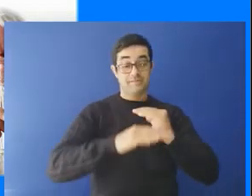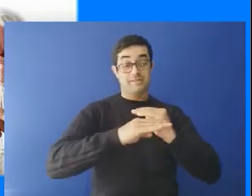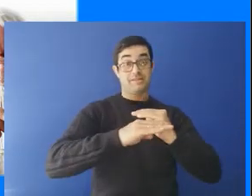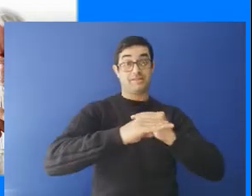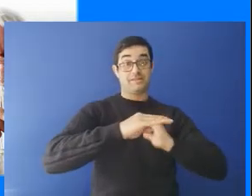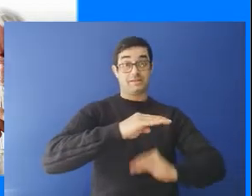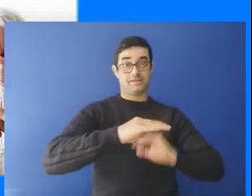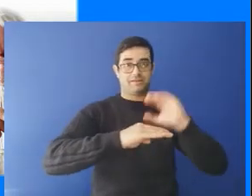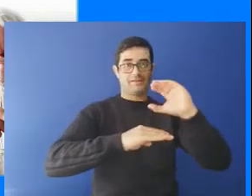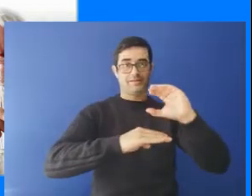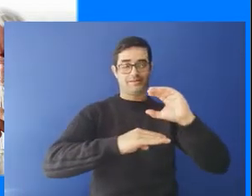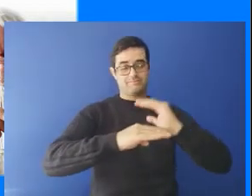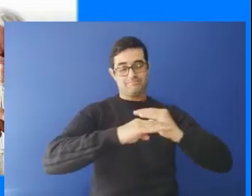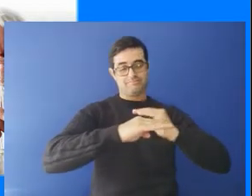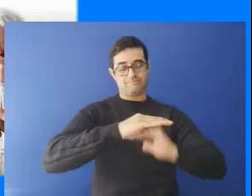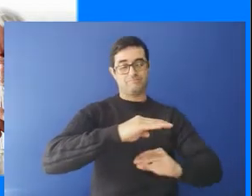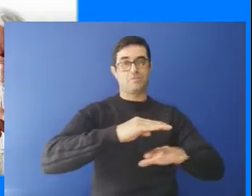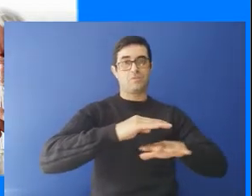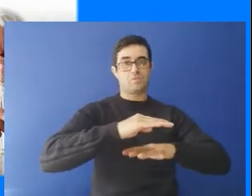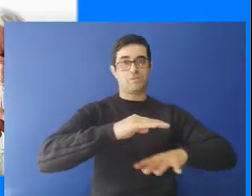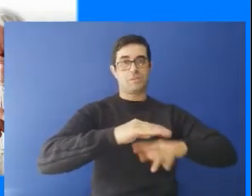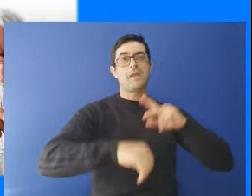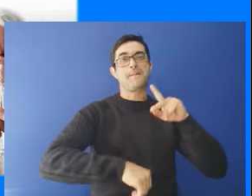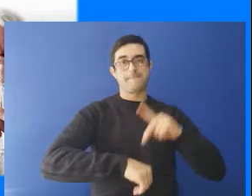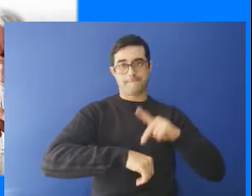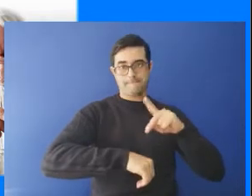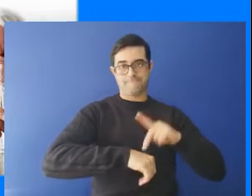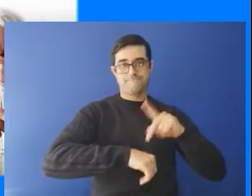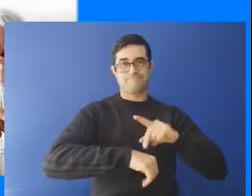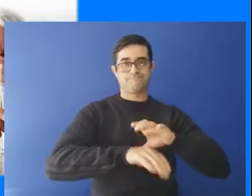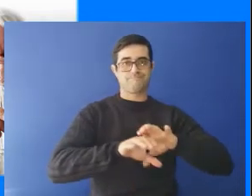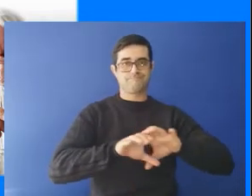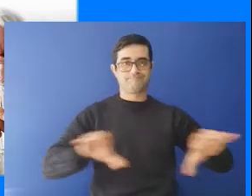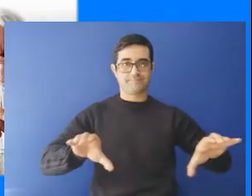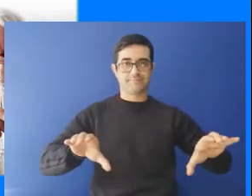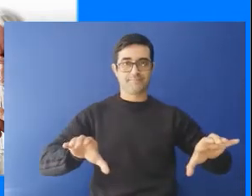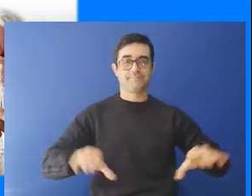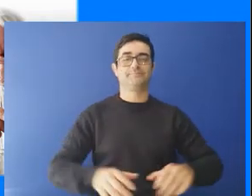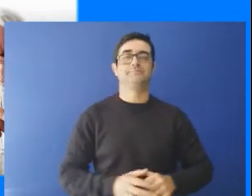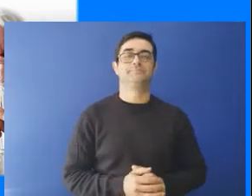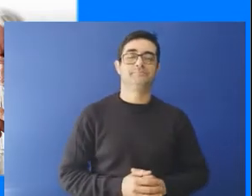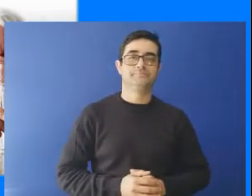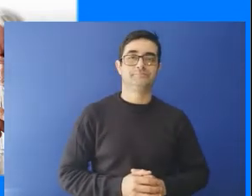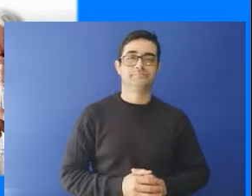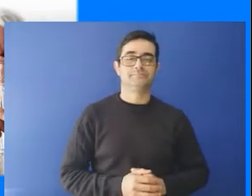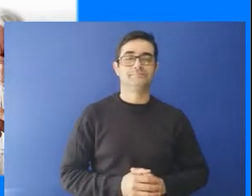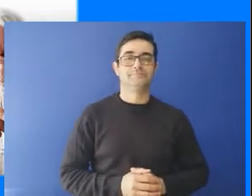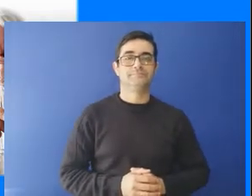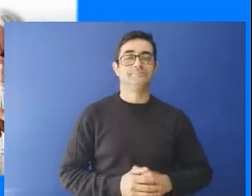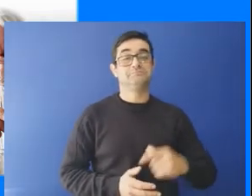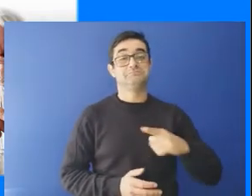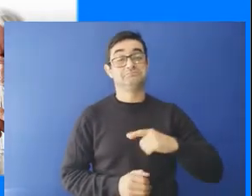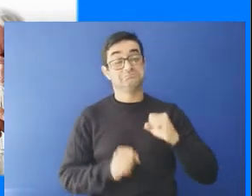vai ter a rocha que dá origem então a esse solo. Essa rocha ela pode ser